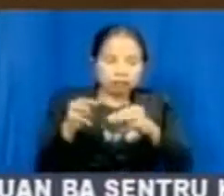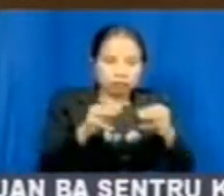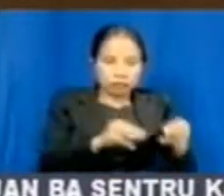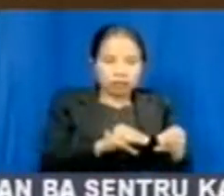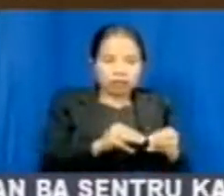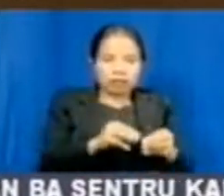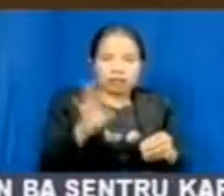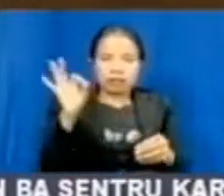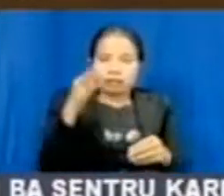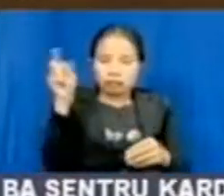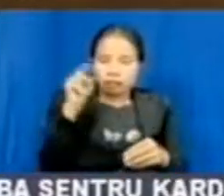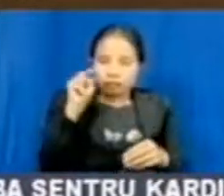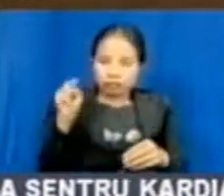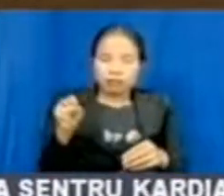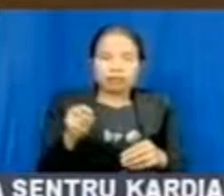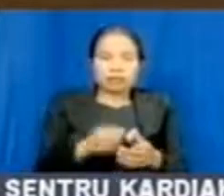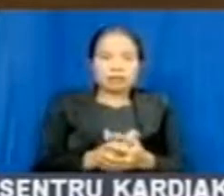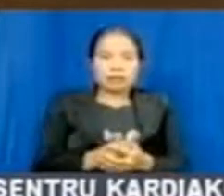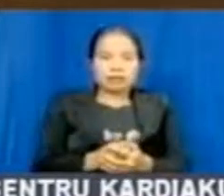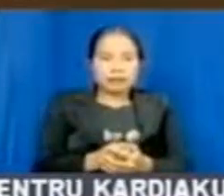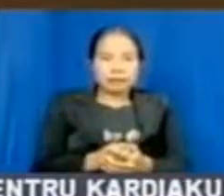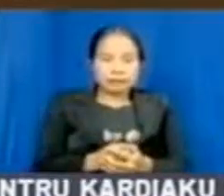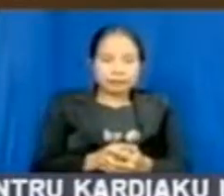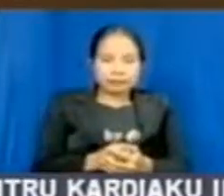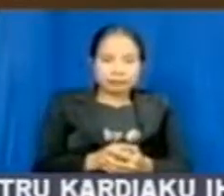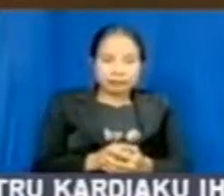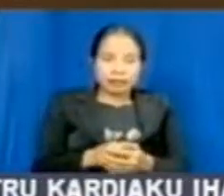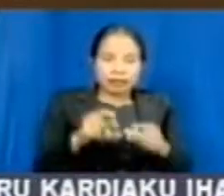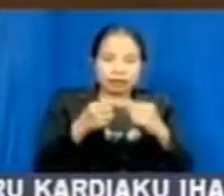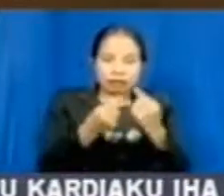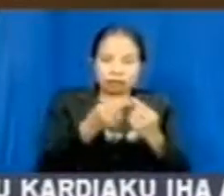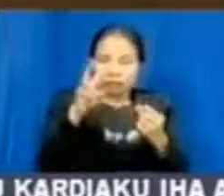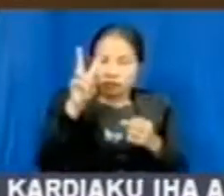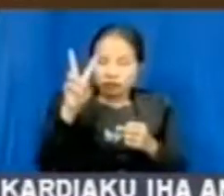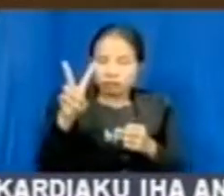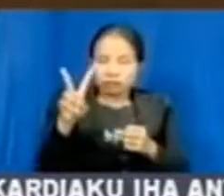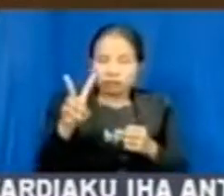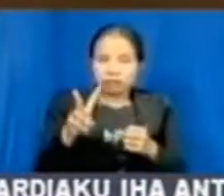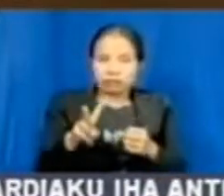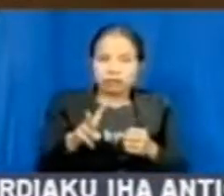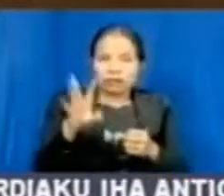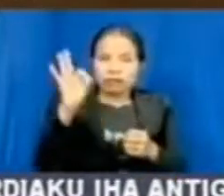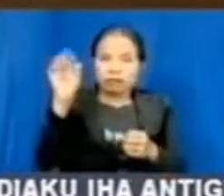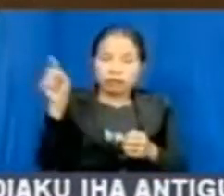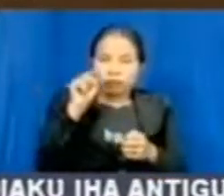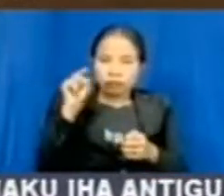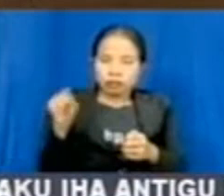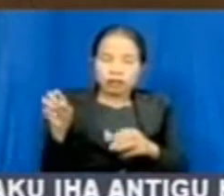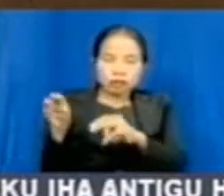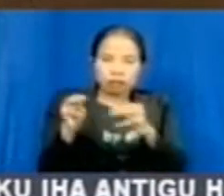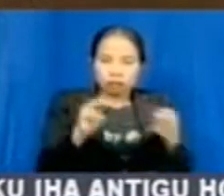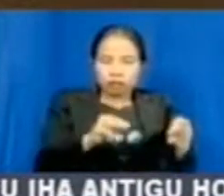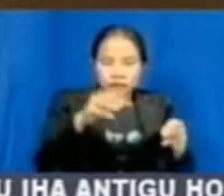19% pre e post test. E a bloco 2 e a 9% mudança de